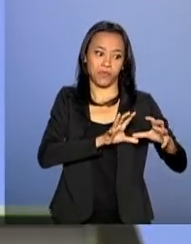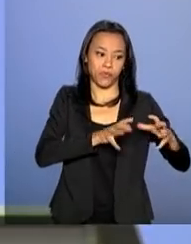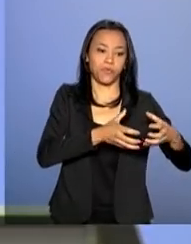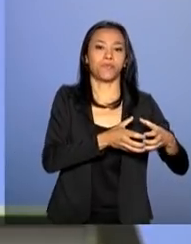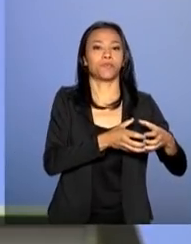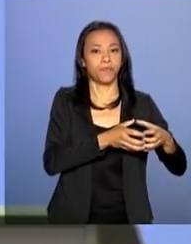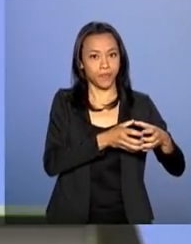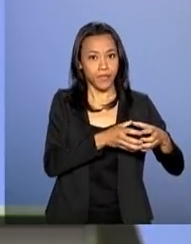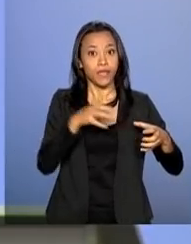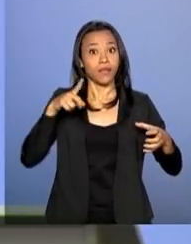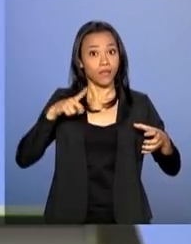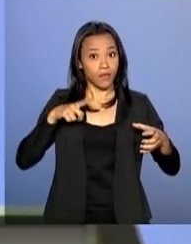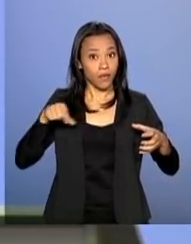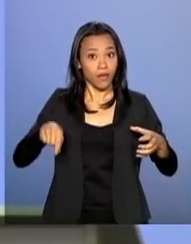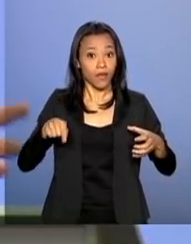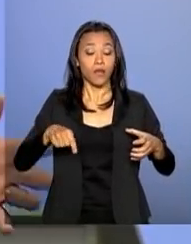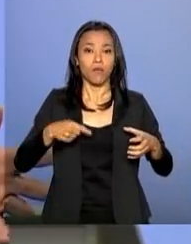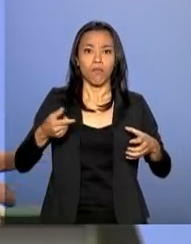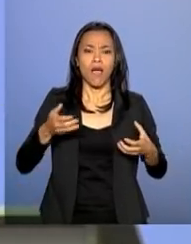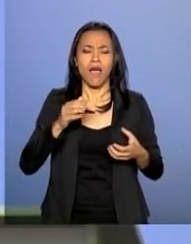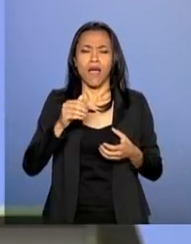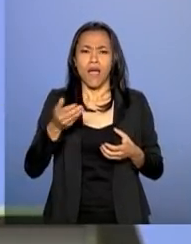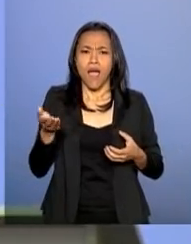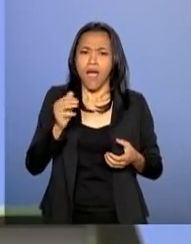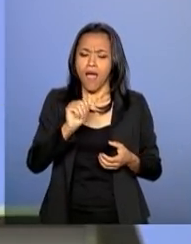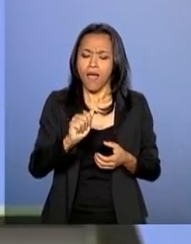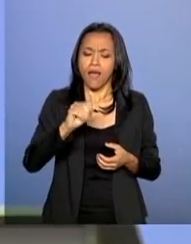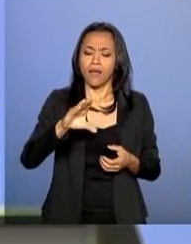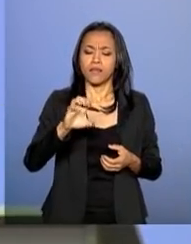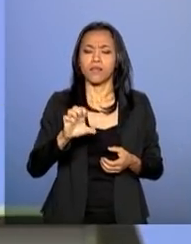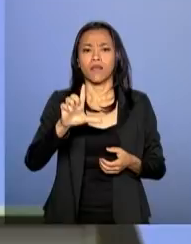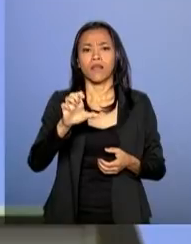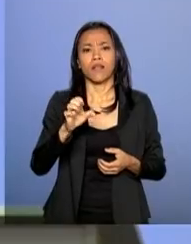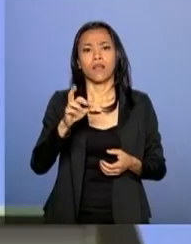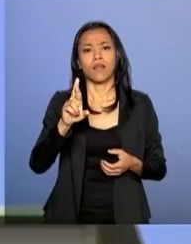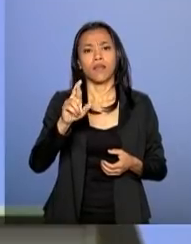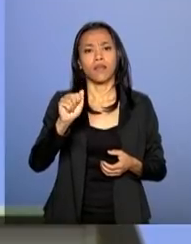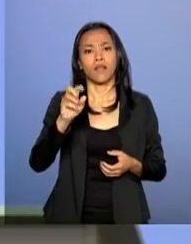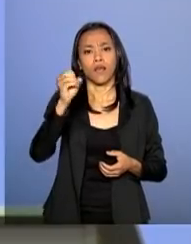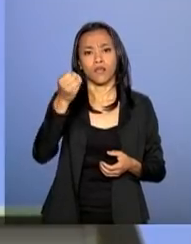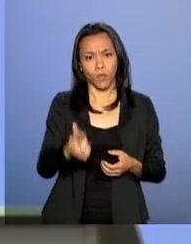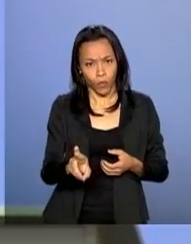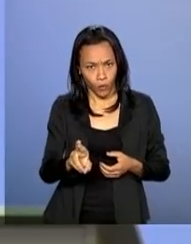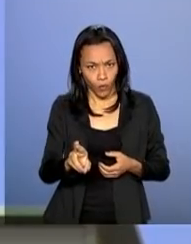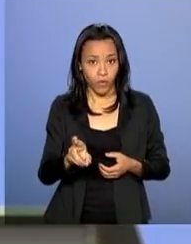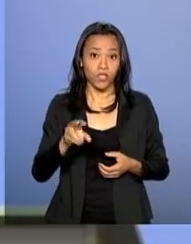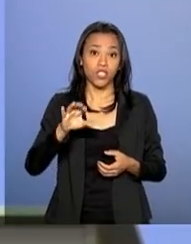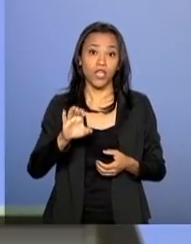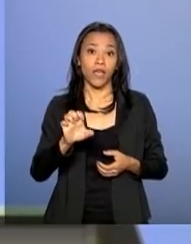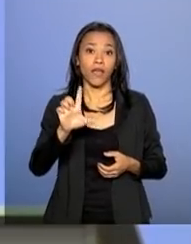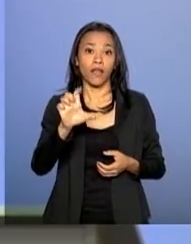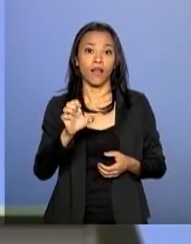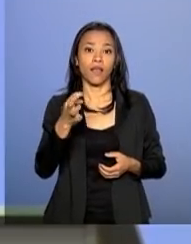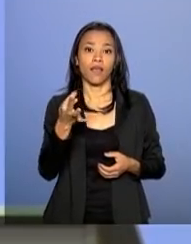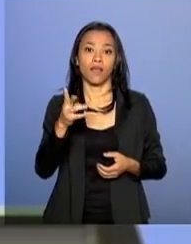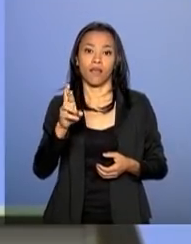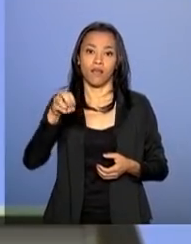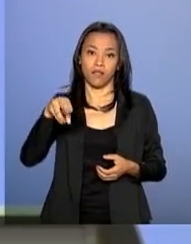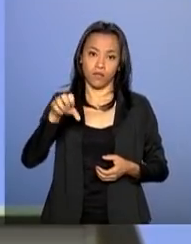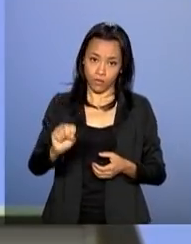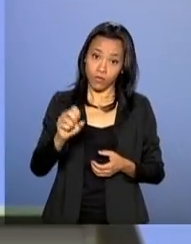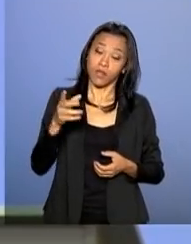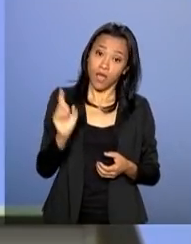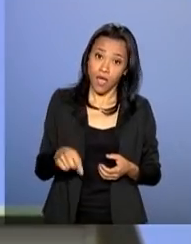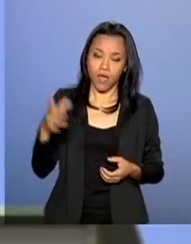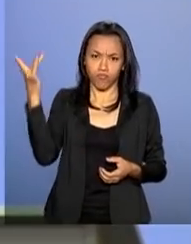de um acelerador de elétrons de quarta geração. Portanto, é mais uma prova cabal do talento